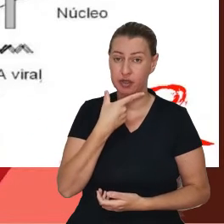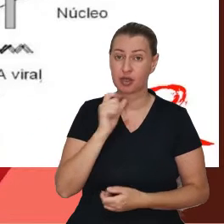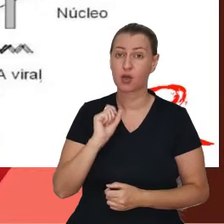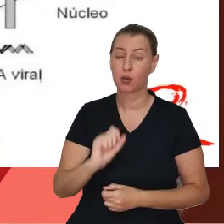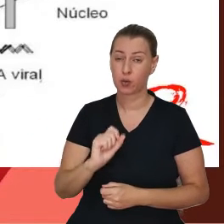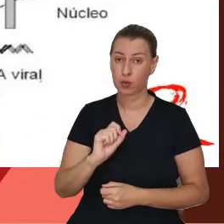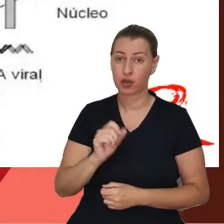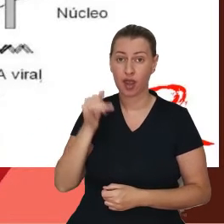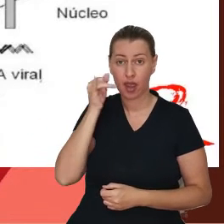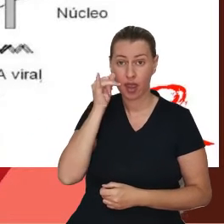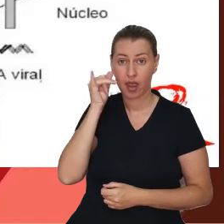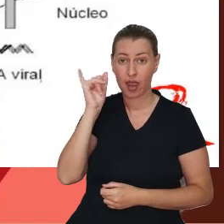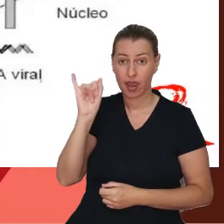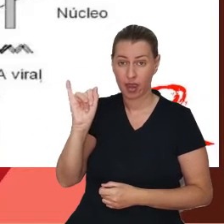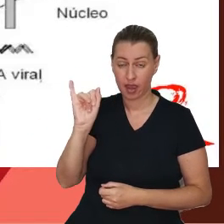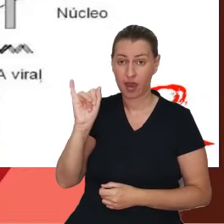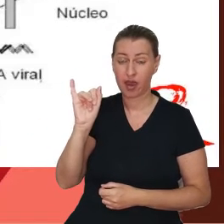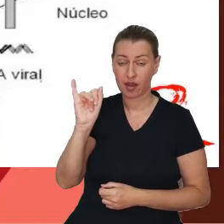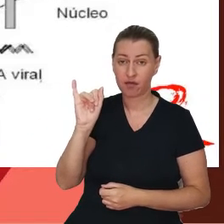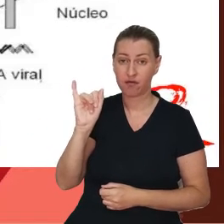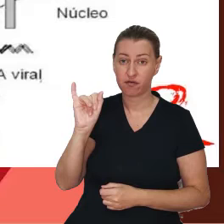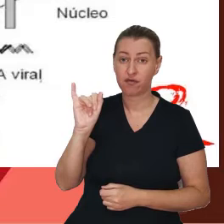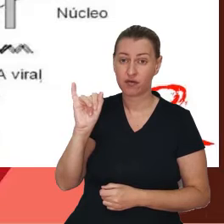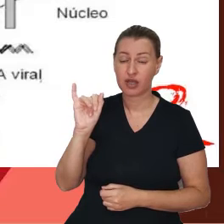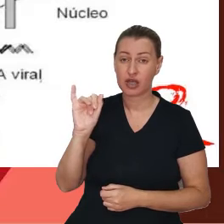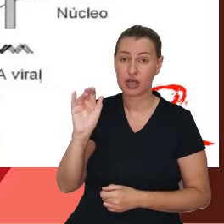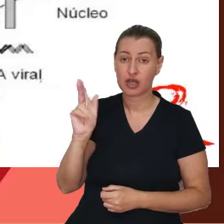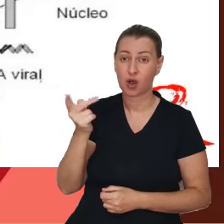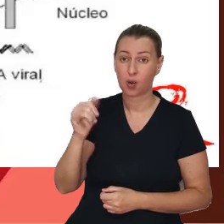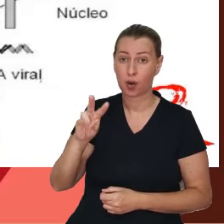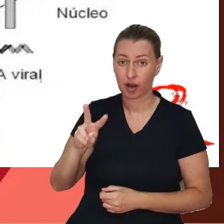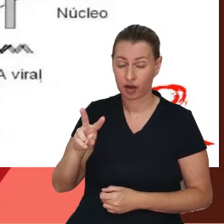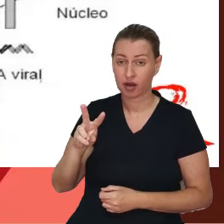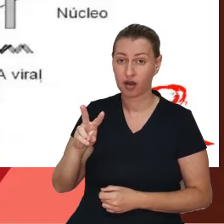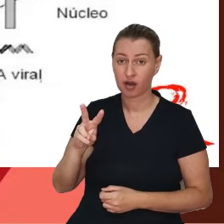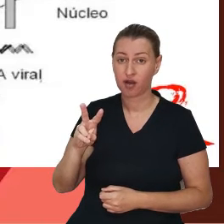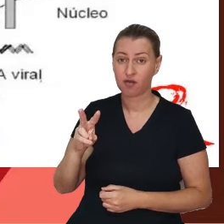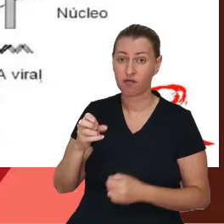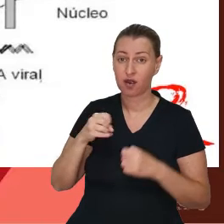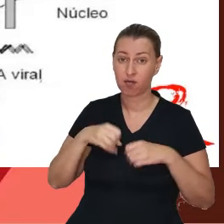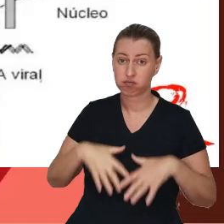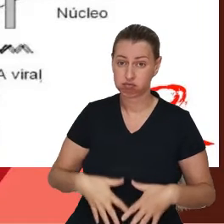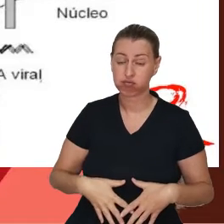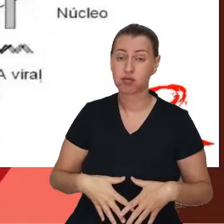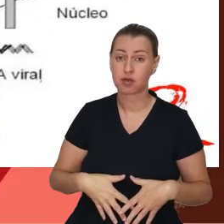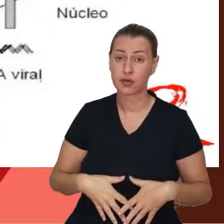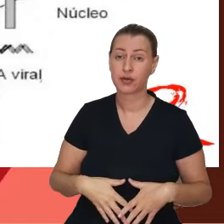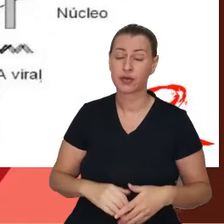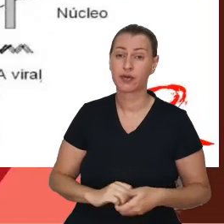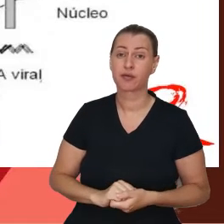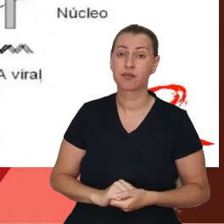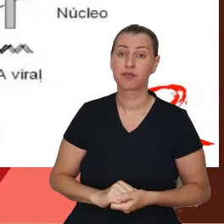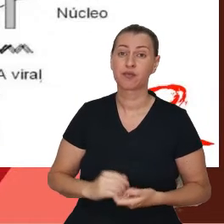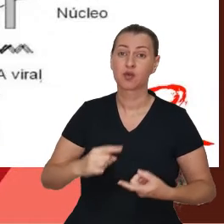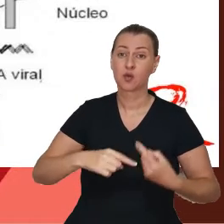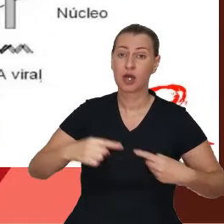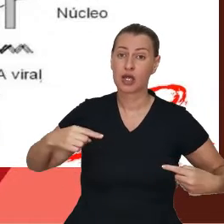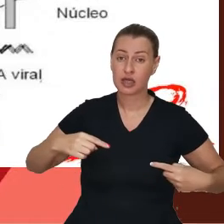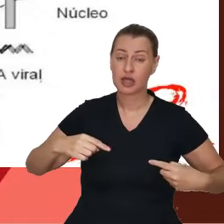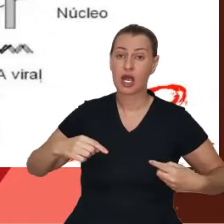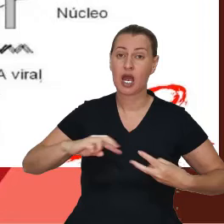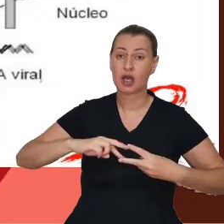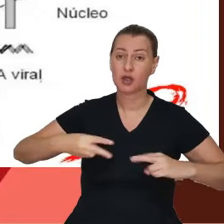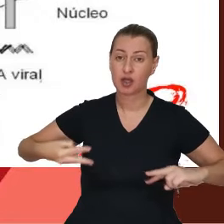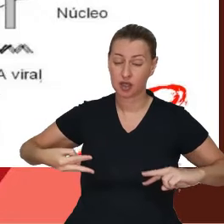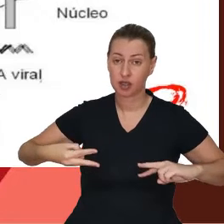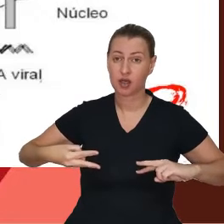são inibidoras da transcriptase reversa, então elas impedem essa codificação do RNA em DNA, mas